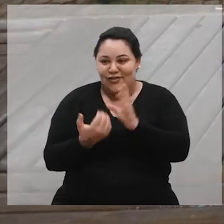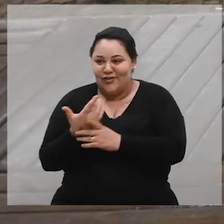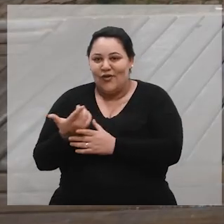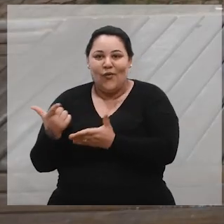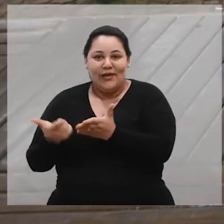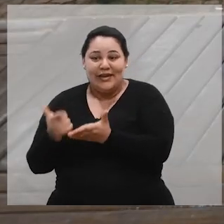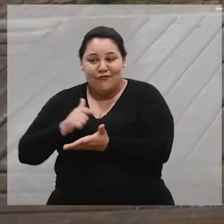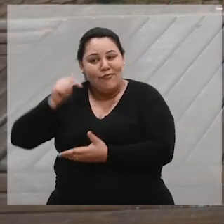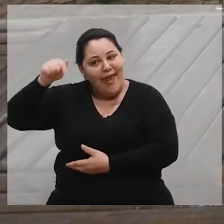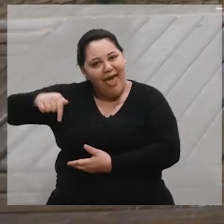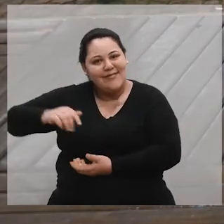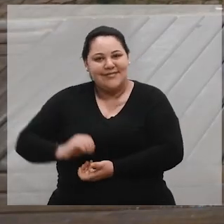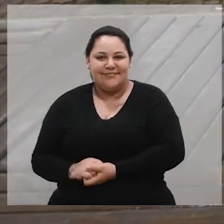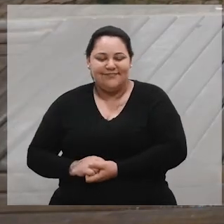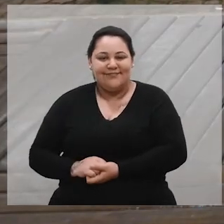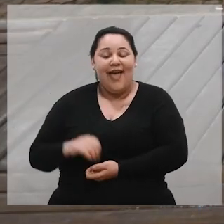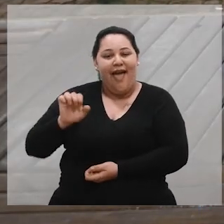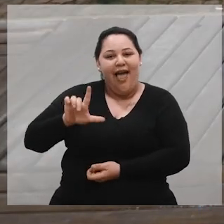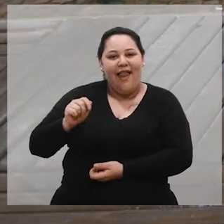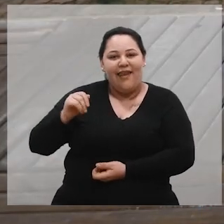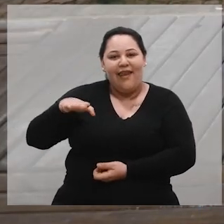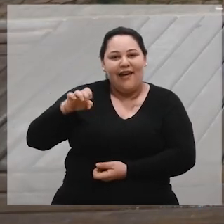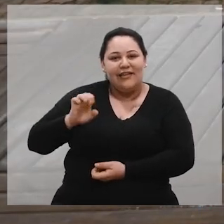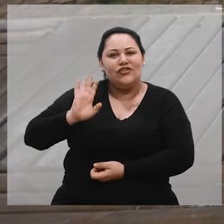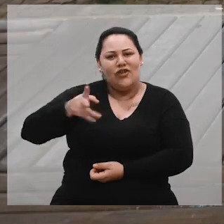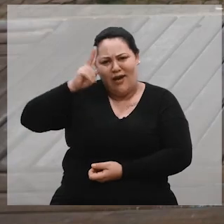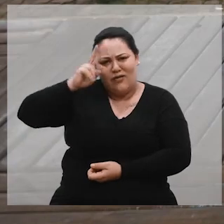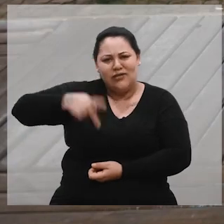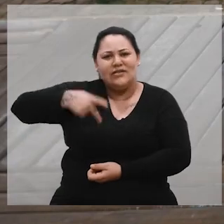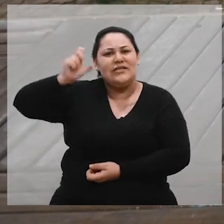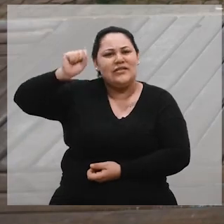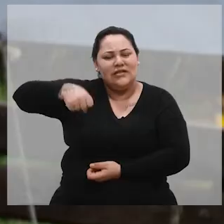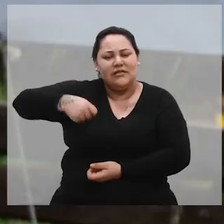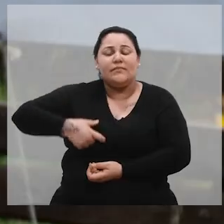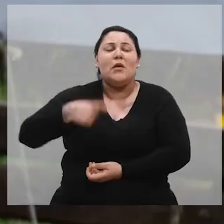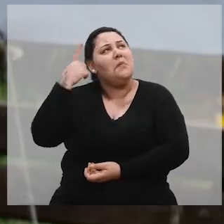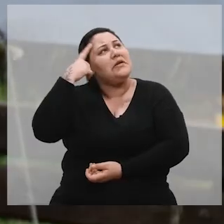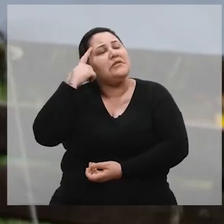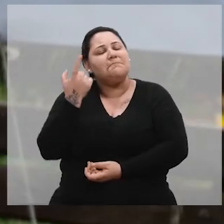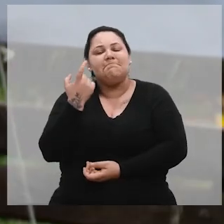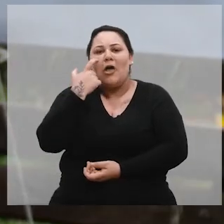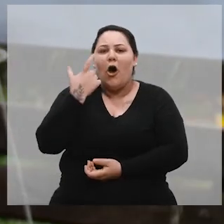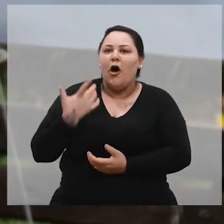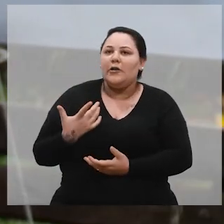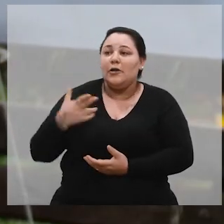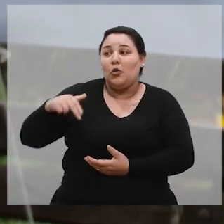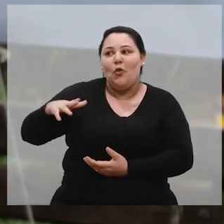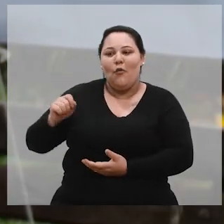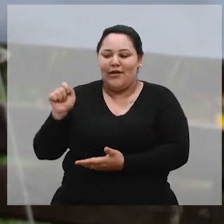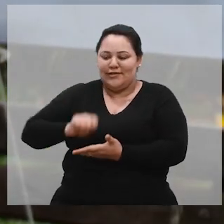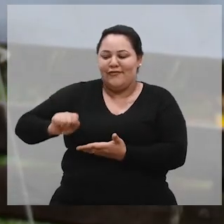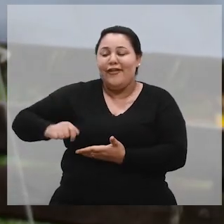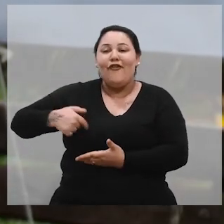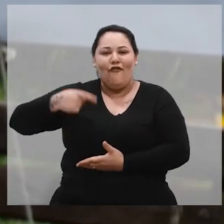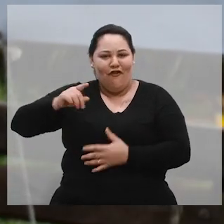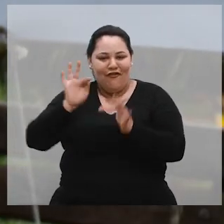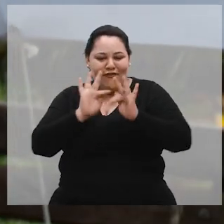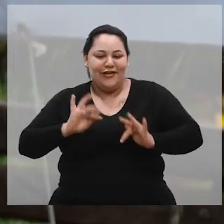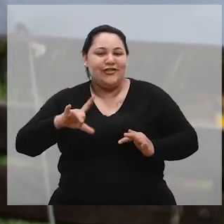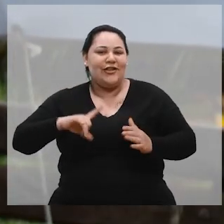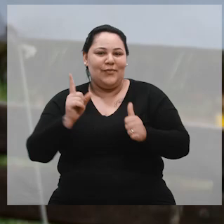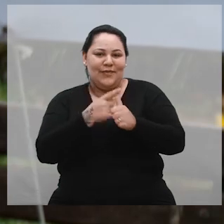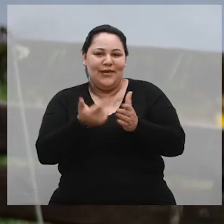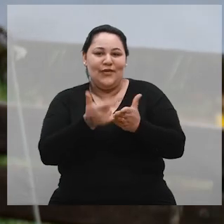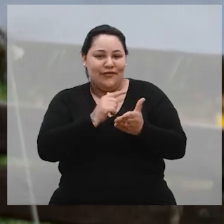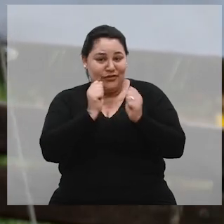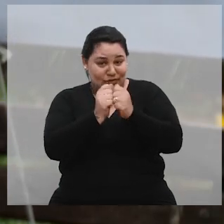é escritora e é reconhecida, né, valorizada. E eu disse, olha, eu nunca escrevi, vou ficar feliz, né, de ter o meu primeiro